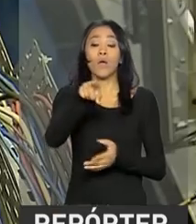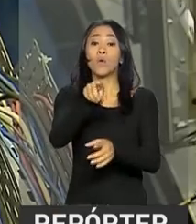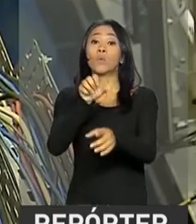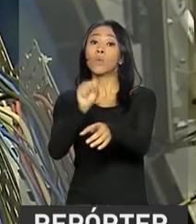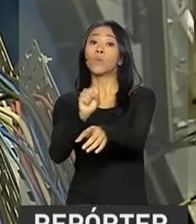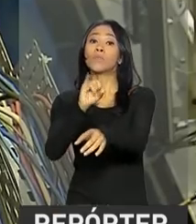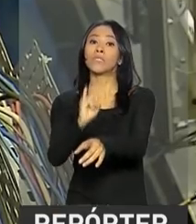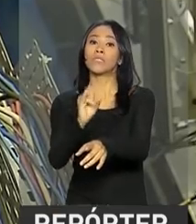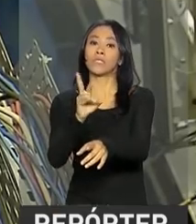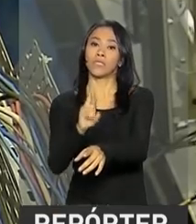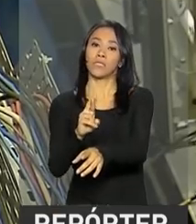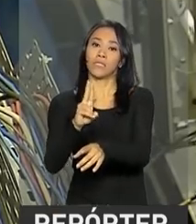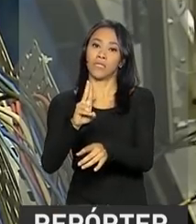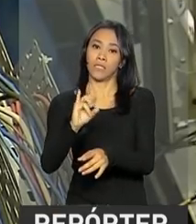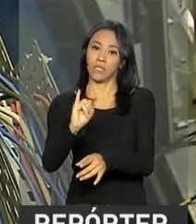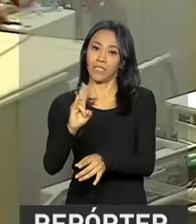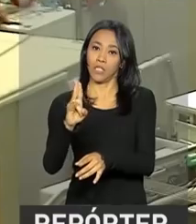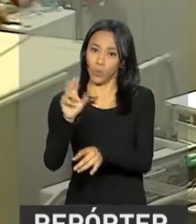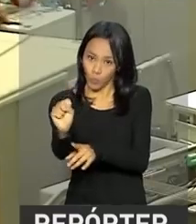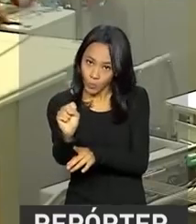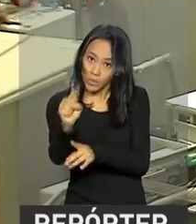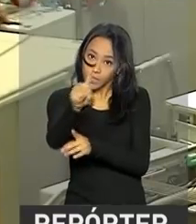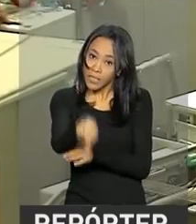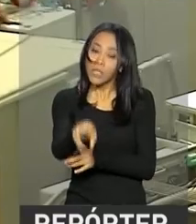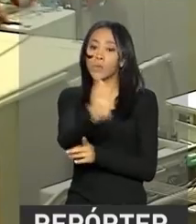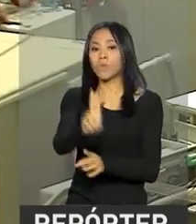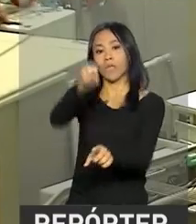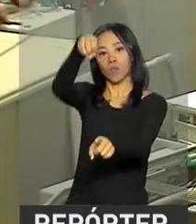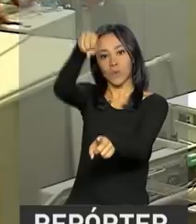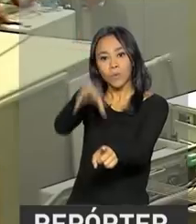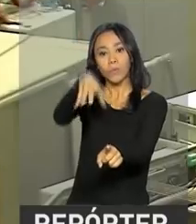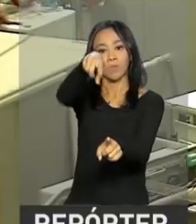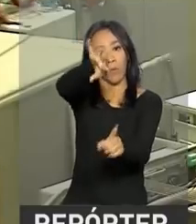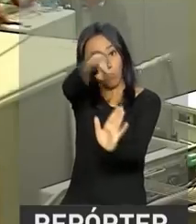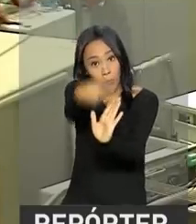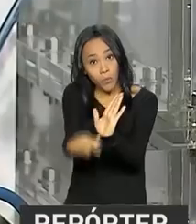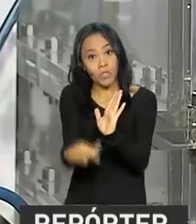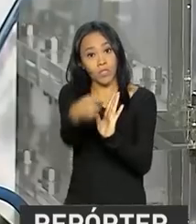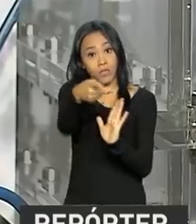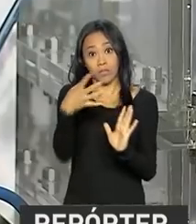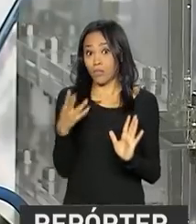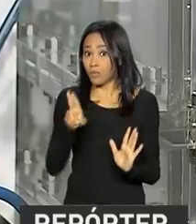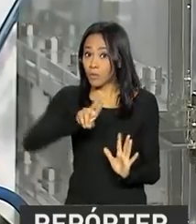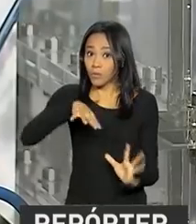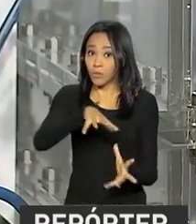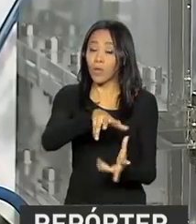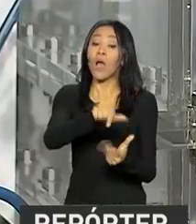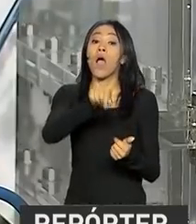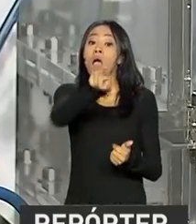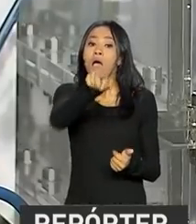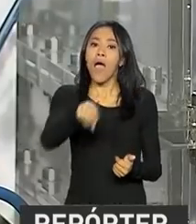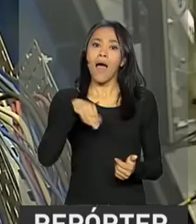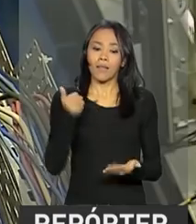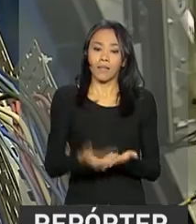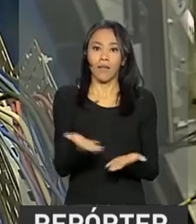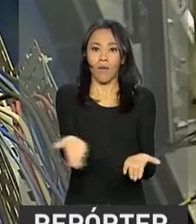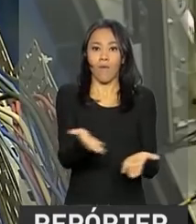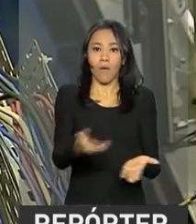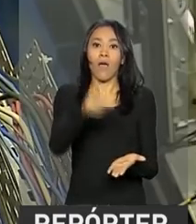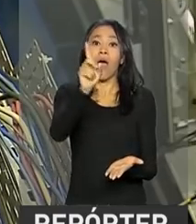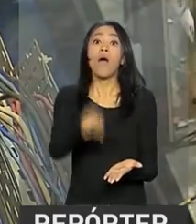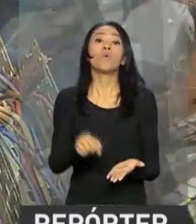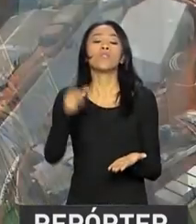que vai ser a segunda fonte de luz síncrotron de quarta geração em todo o mundo. O único em funcionamento até agora está